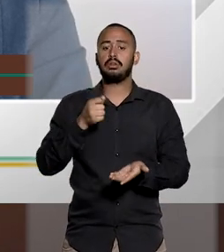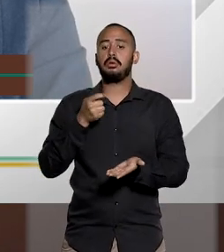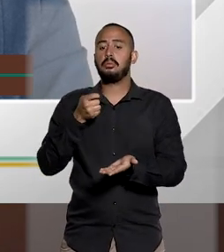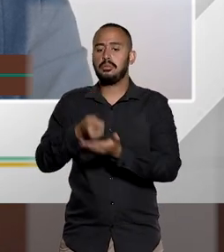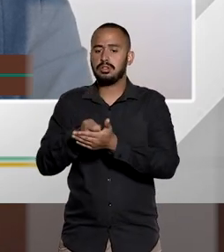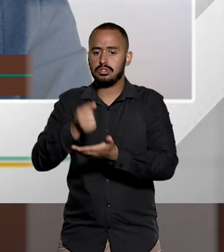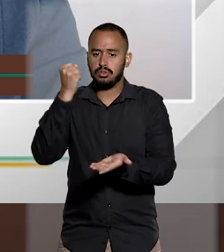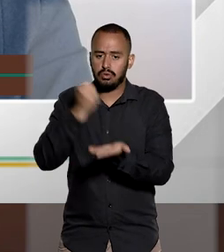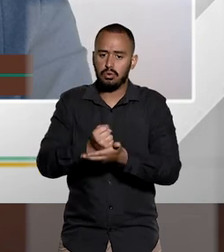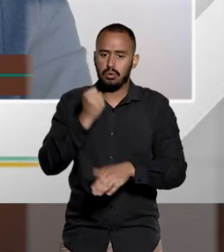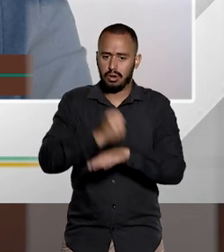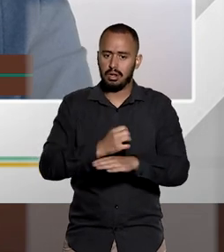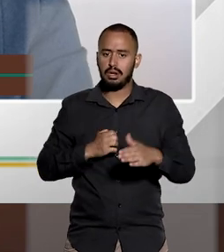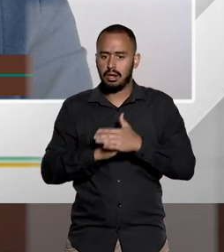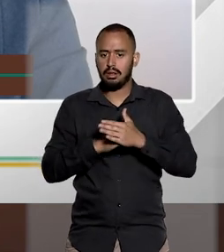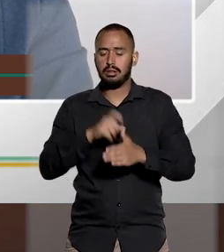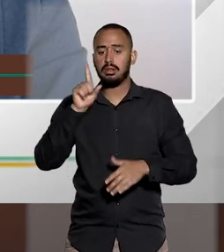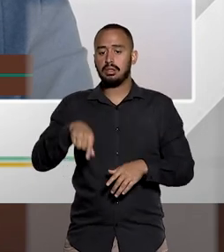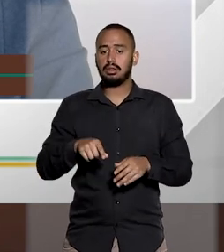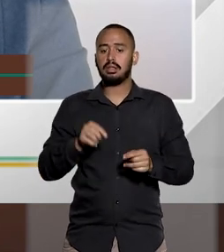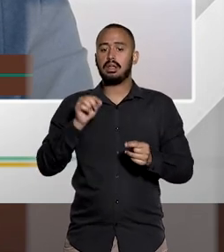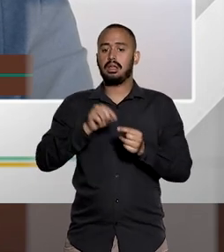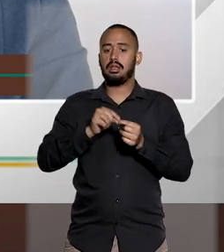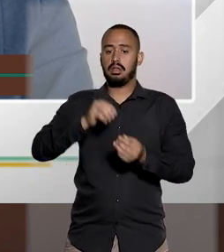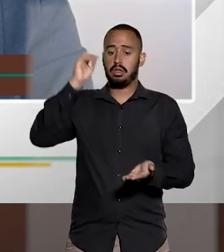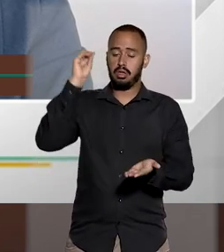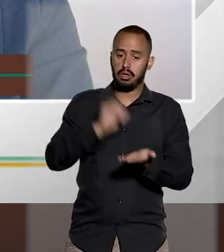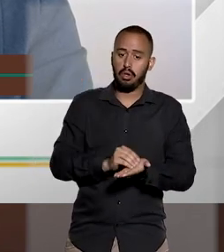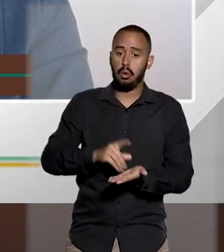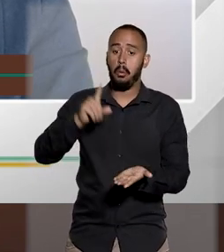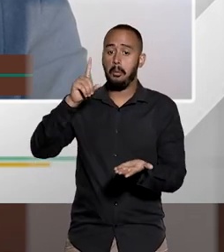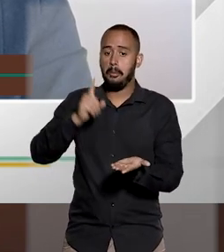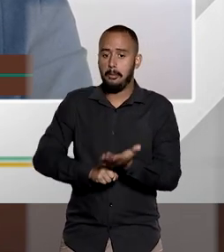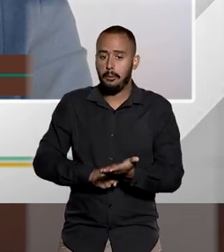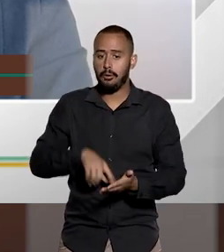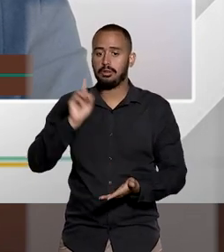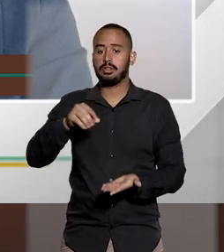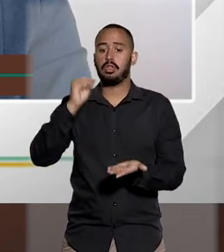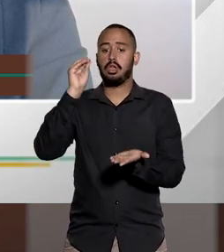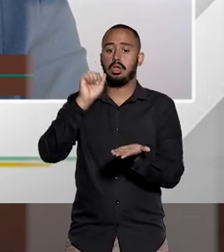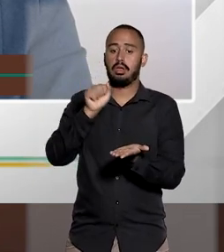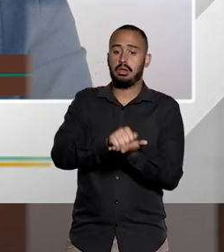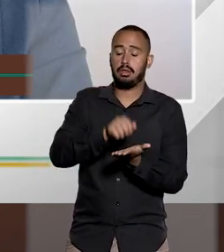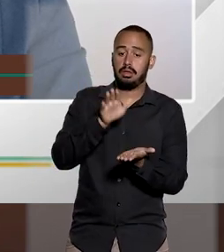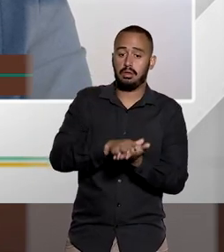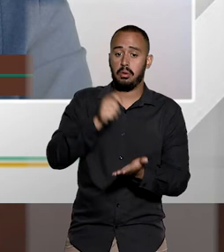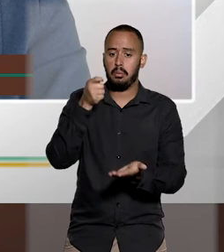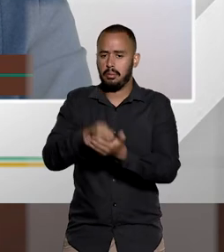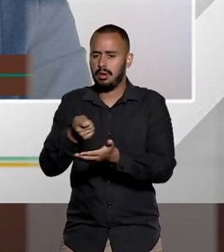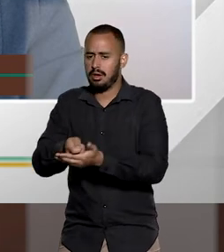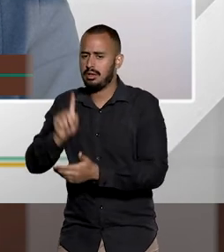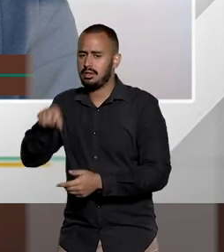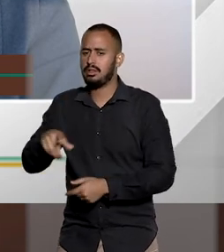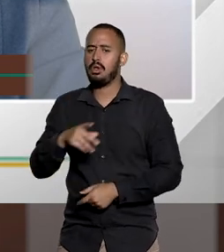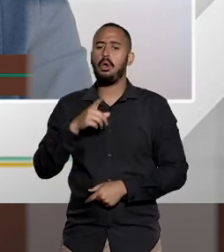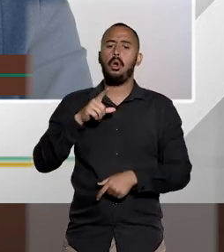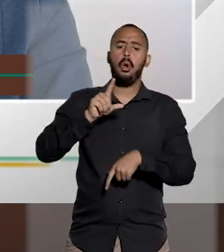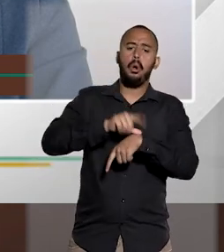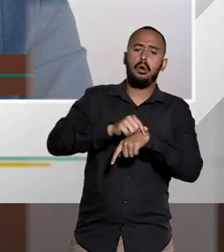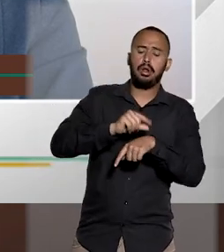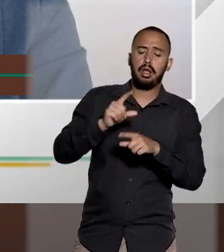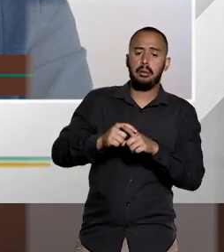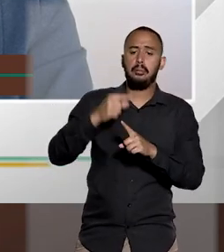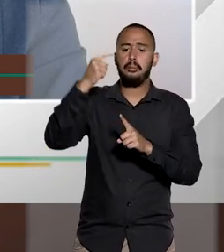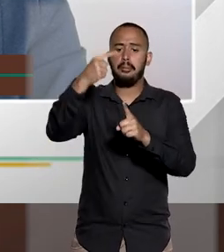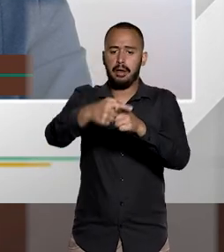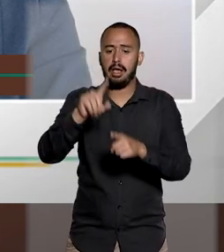contratado e solicitar que haja o registro do ponto, que haja o recibo de pagamento de todas as verbas, horas extra, repouso